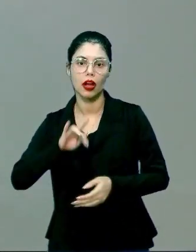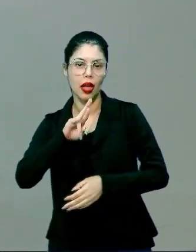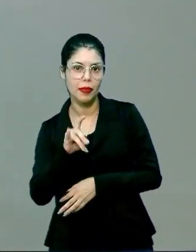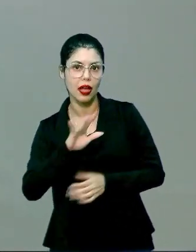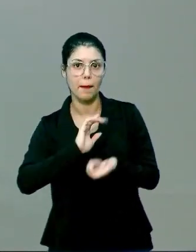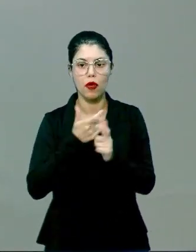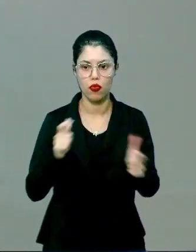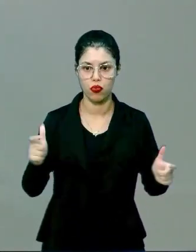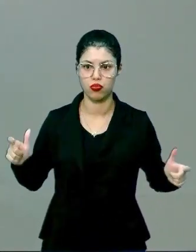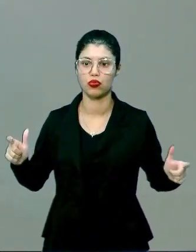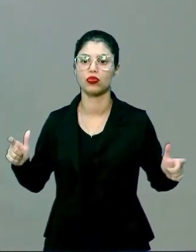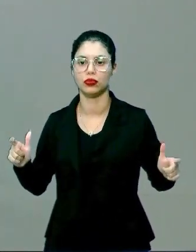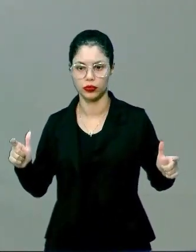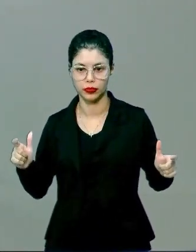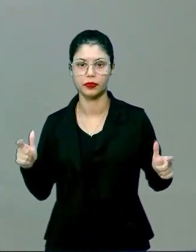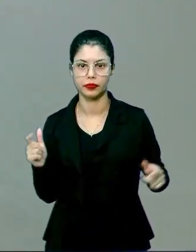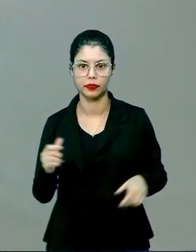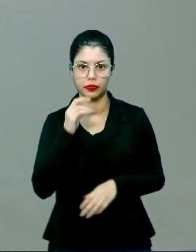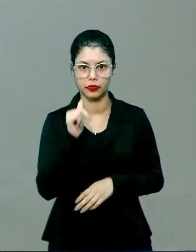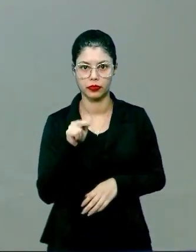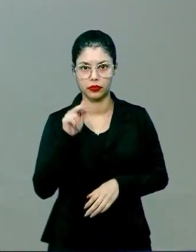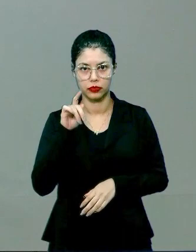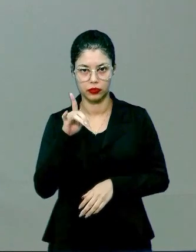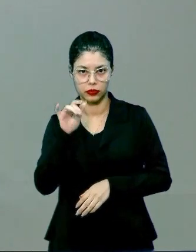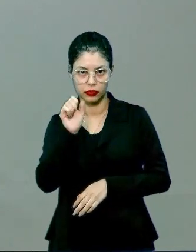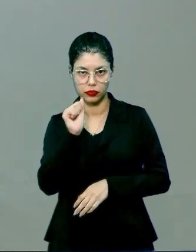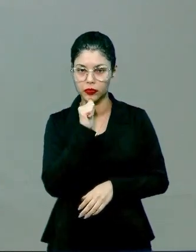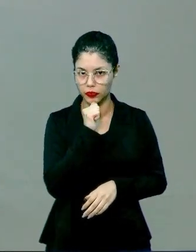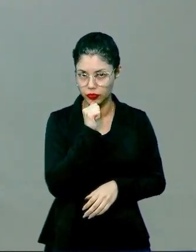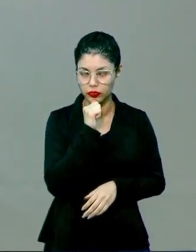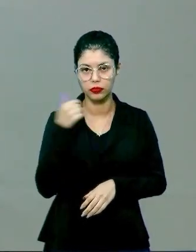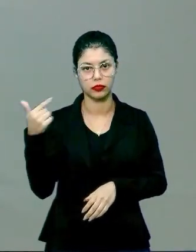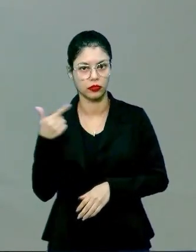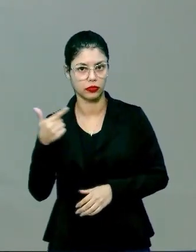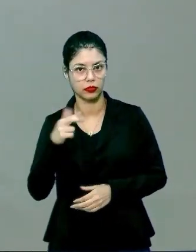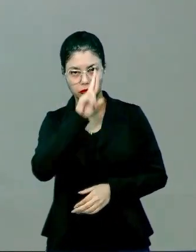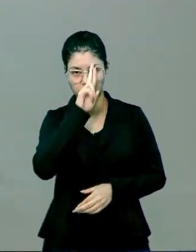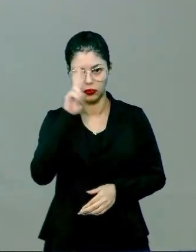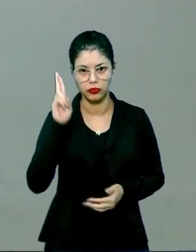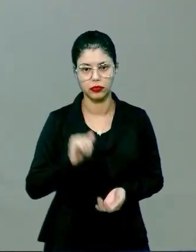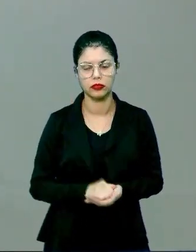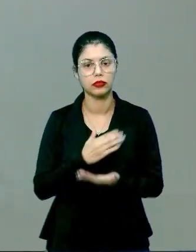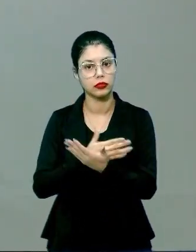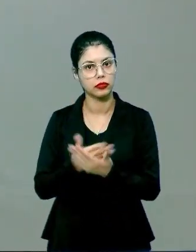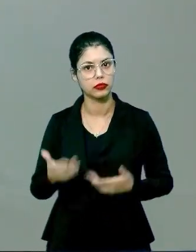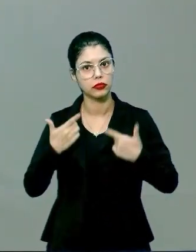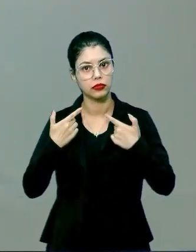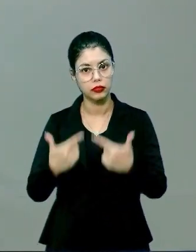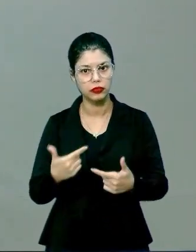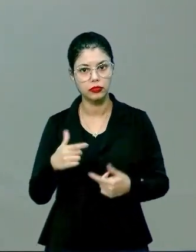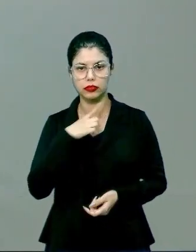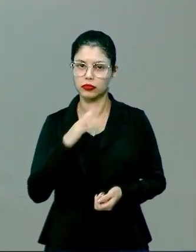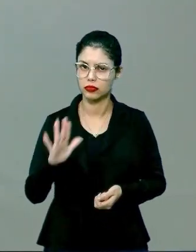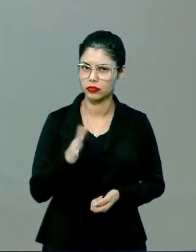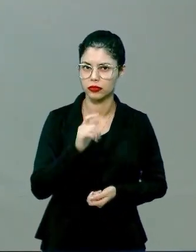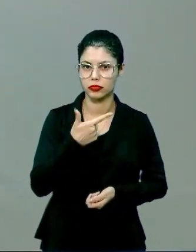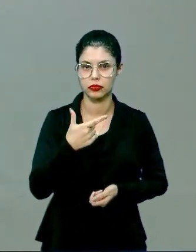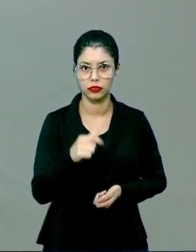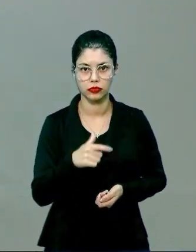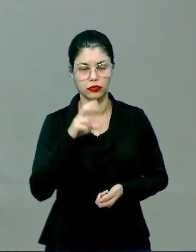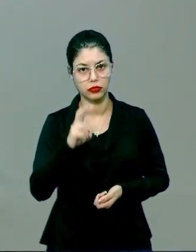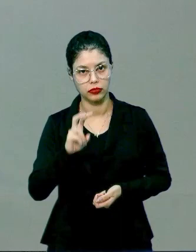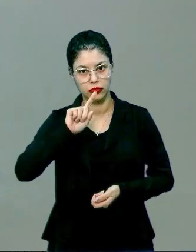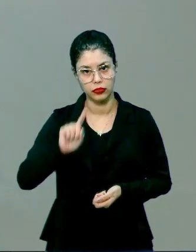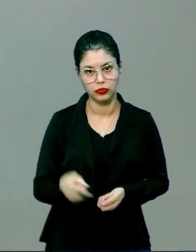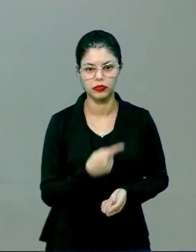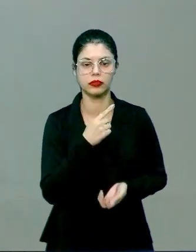pelo crescimento do Arraial de Canudos, né? Canudos, segundo a história, no início da guerra, ele tinha cerca de 25